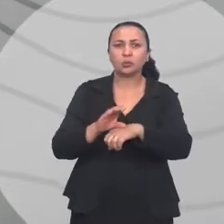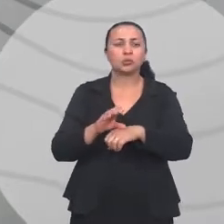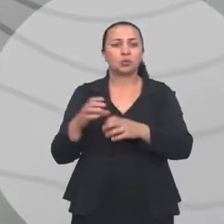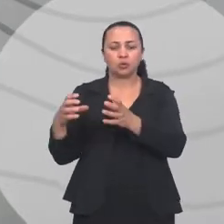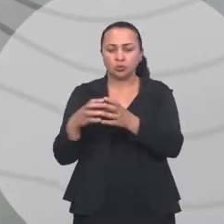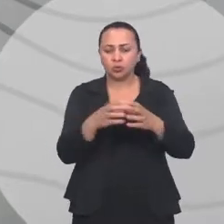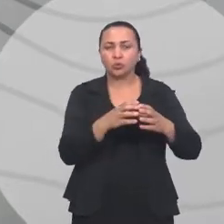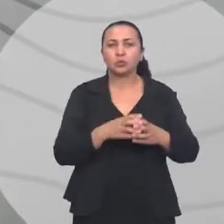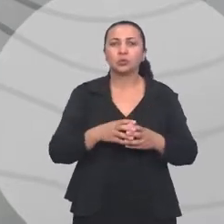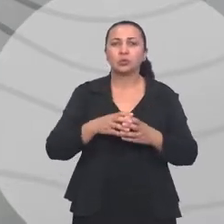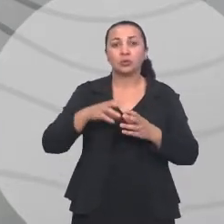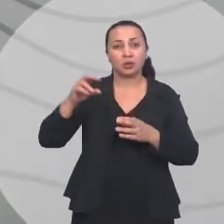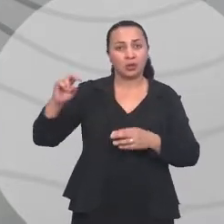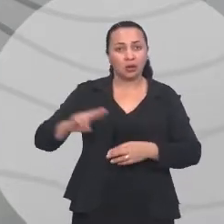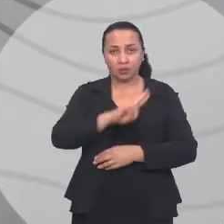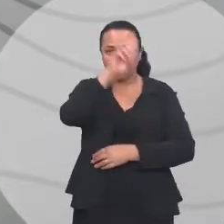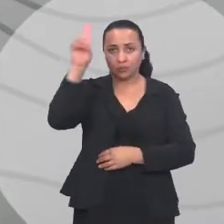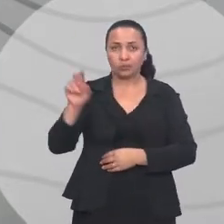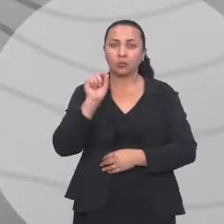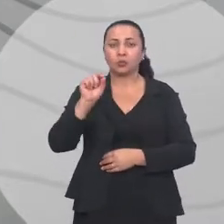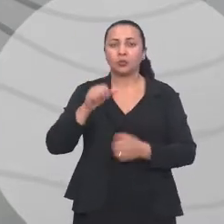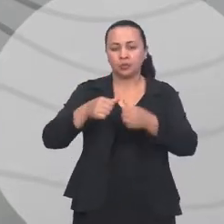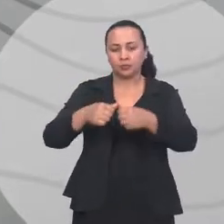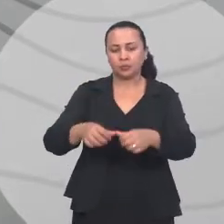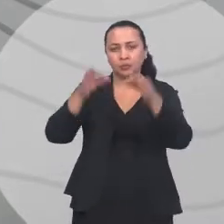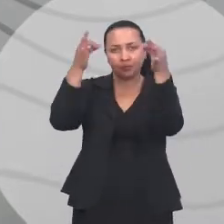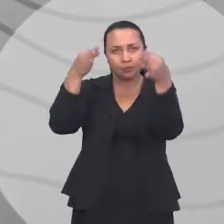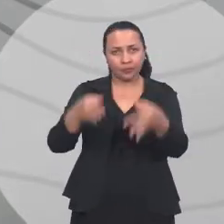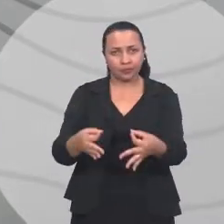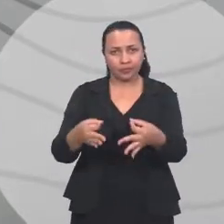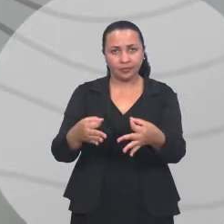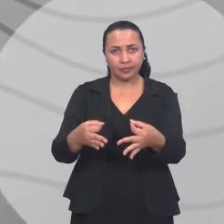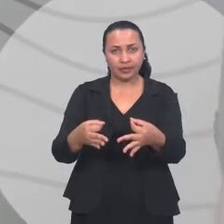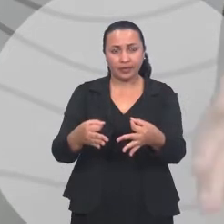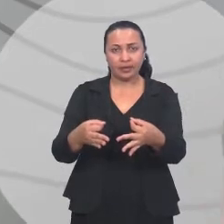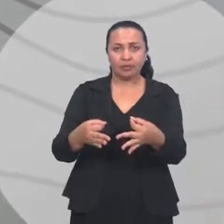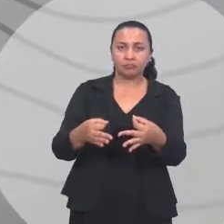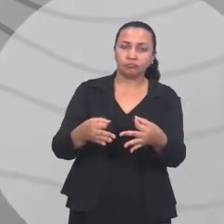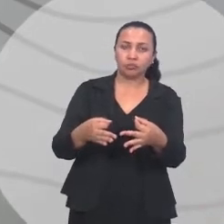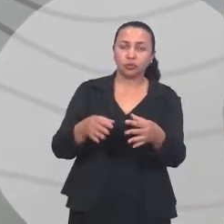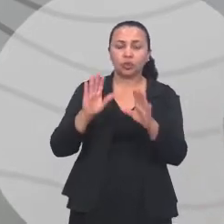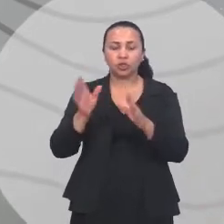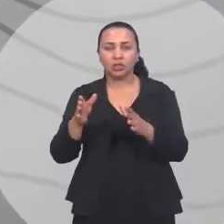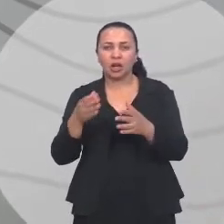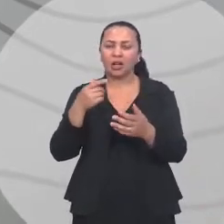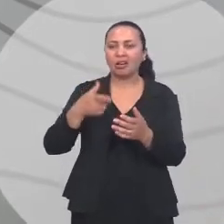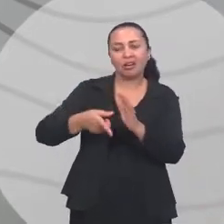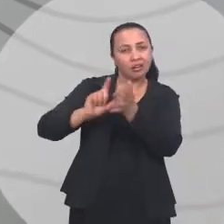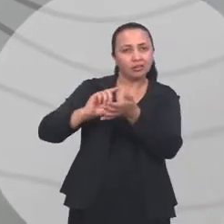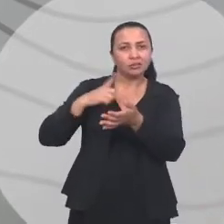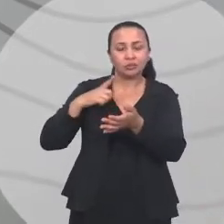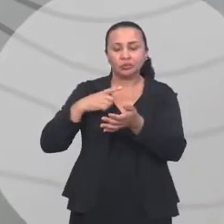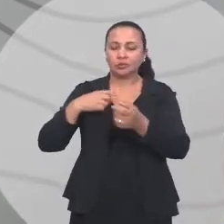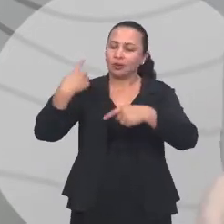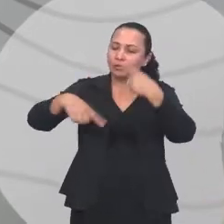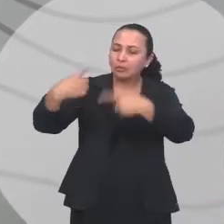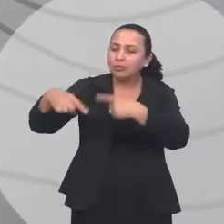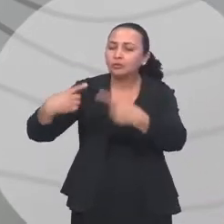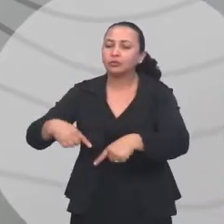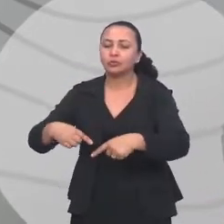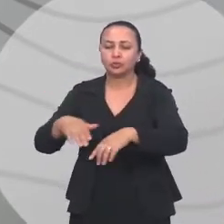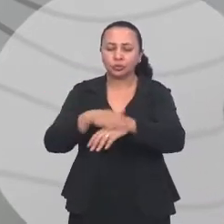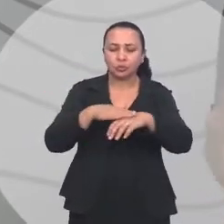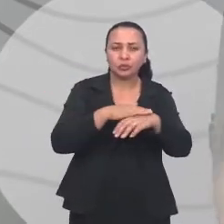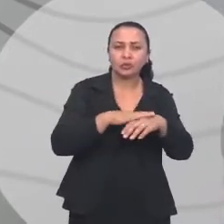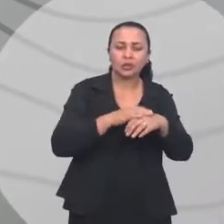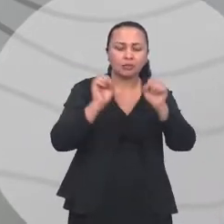universidade o que ficou definido né a partir de avaliações prévias reuniões prévias nas plenárias